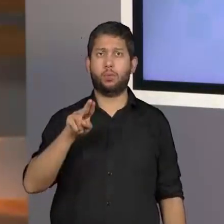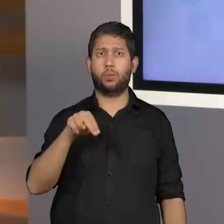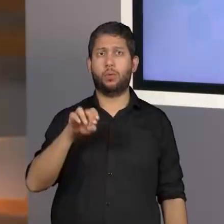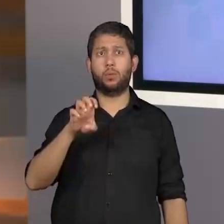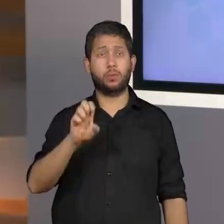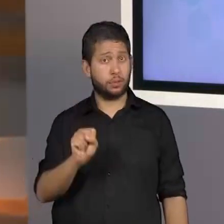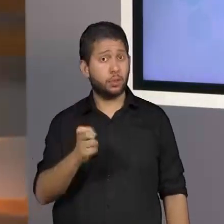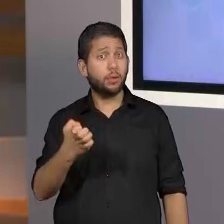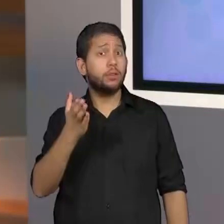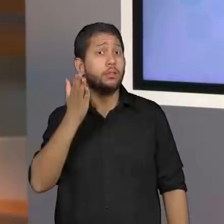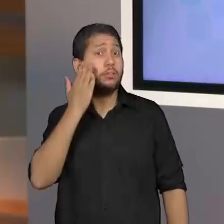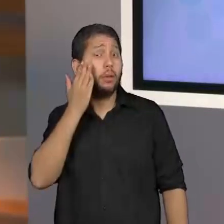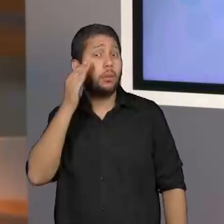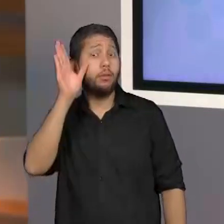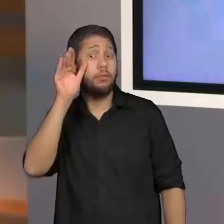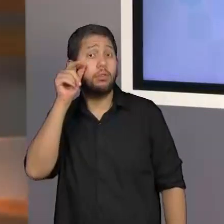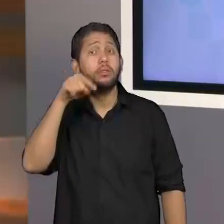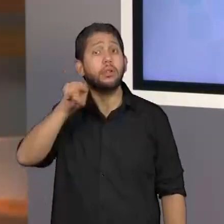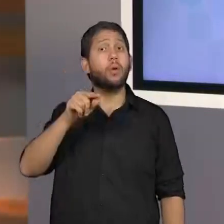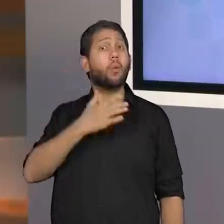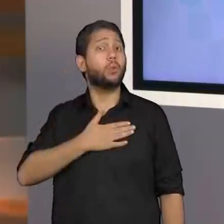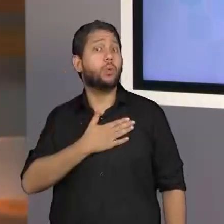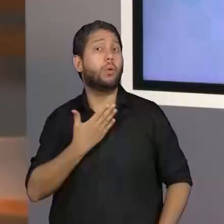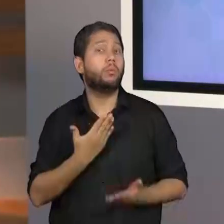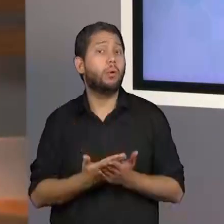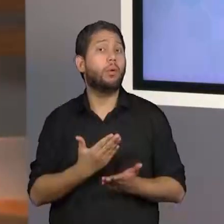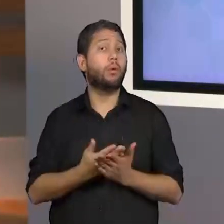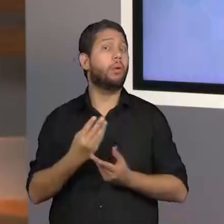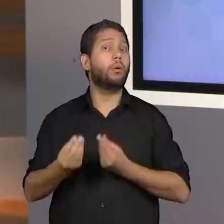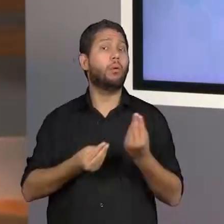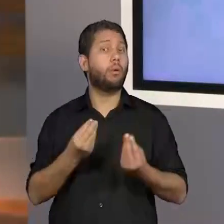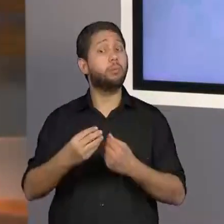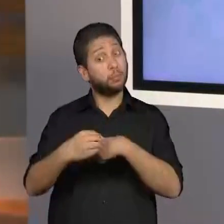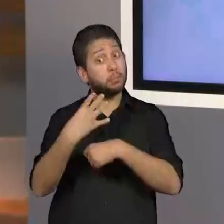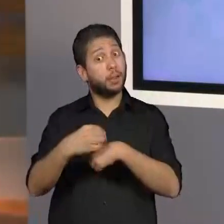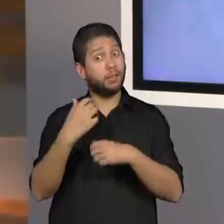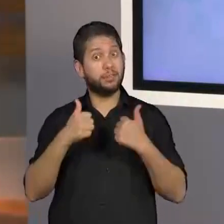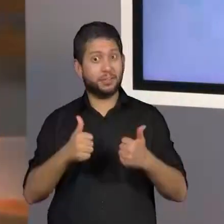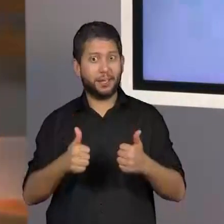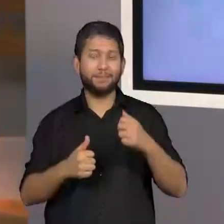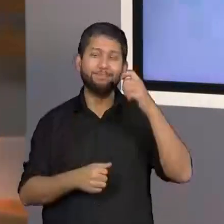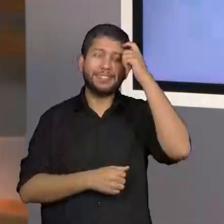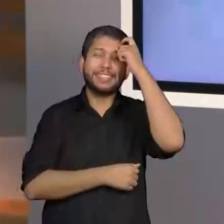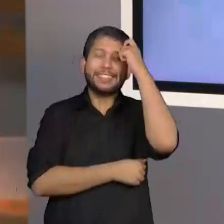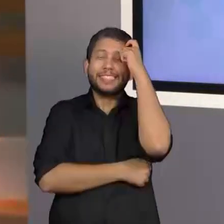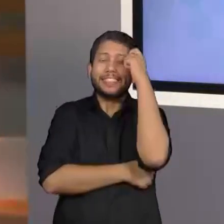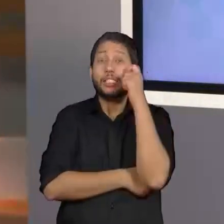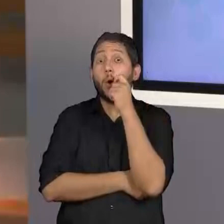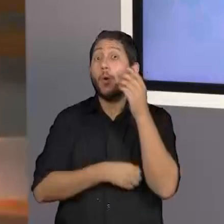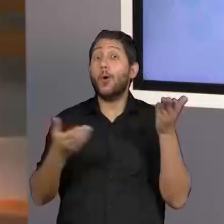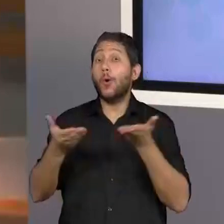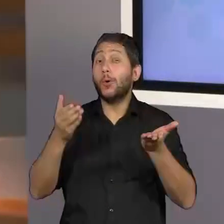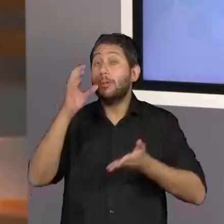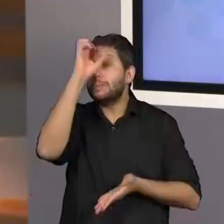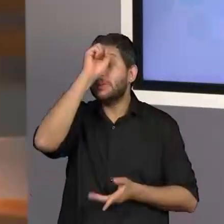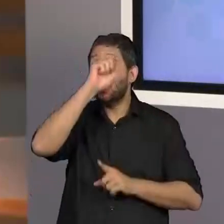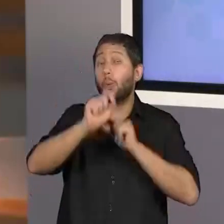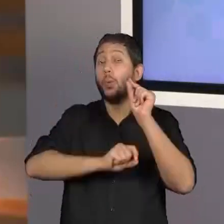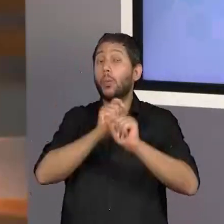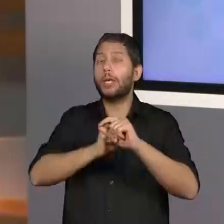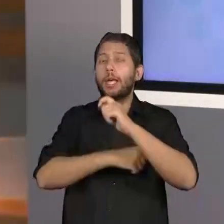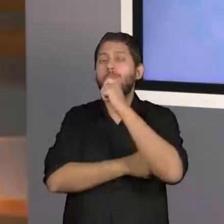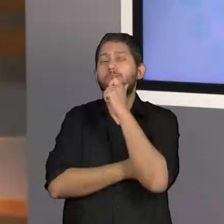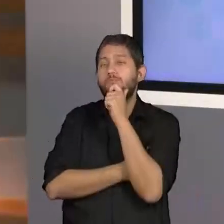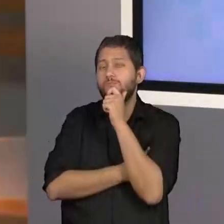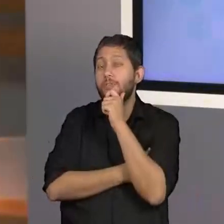curtiram a aula. Então manda pra gente, tá bom, pessoal? Mas não vamos enrolar não, porque a aula de hoje é muito legal e vai ter